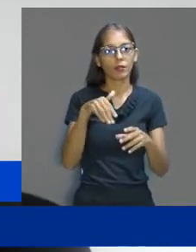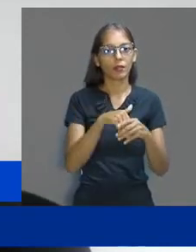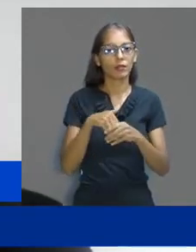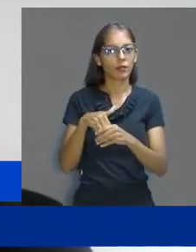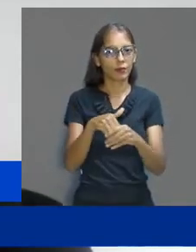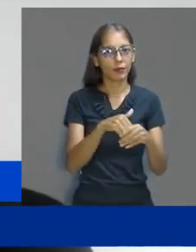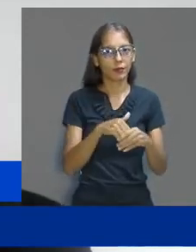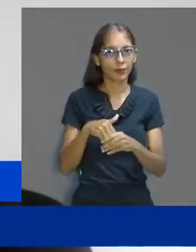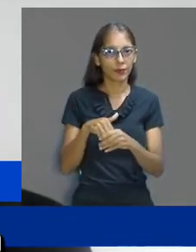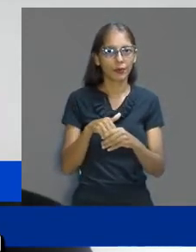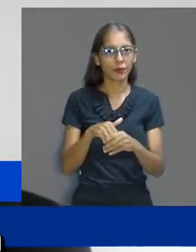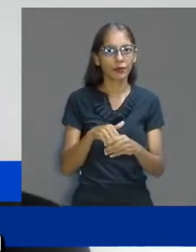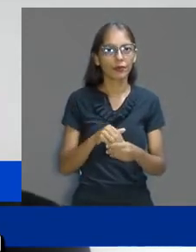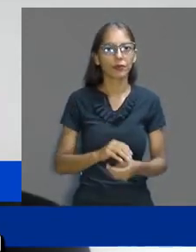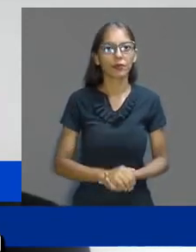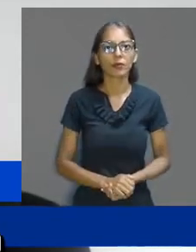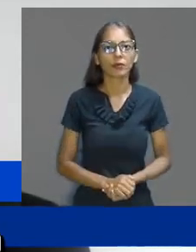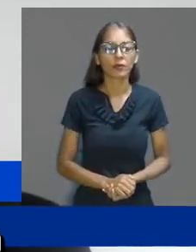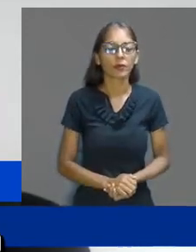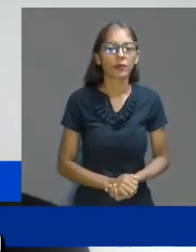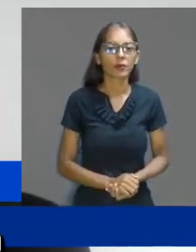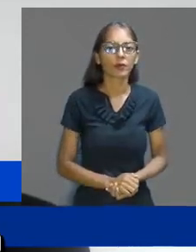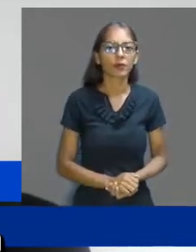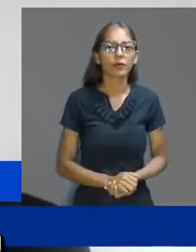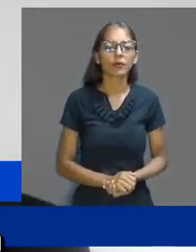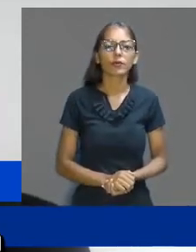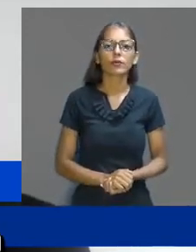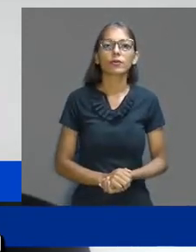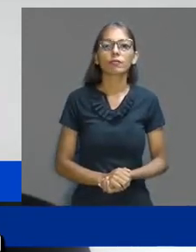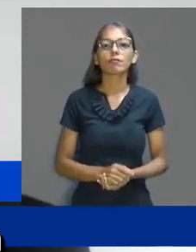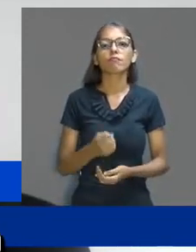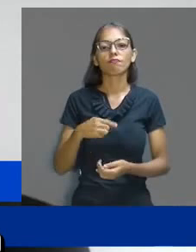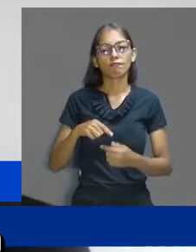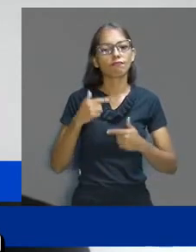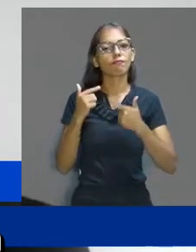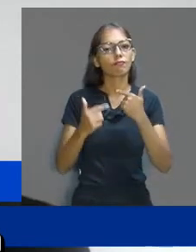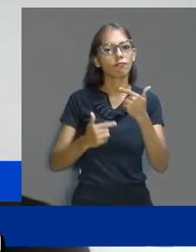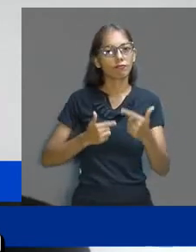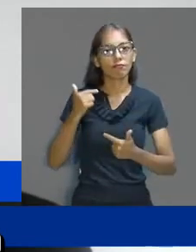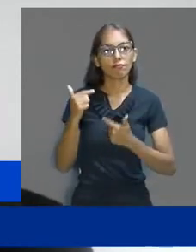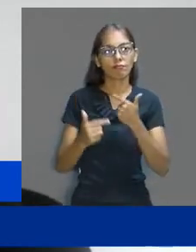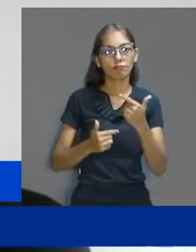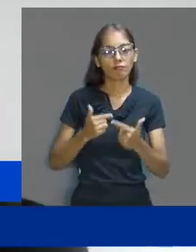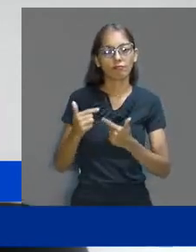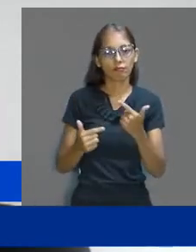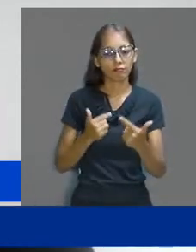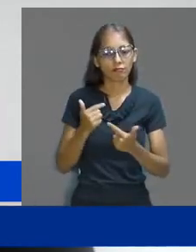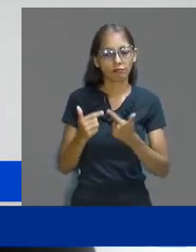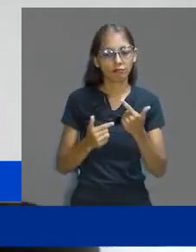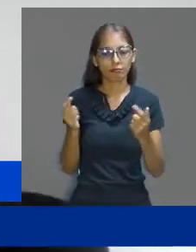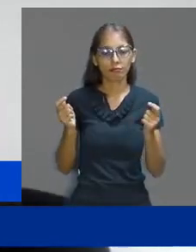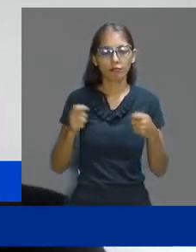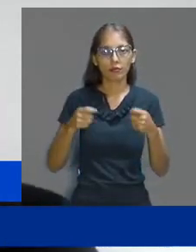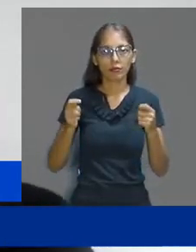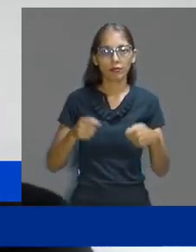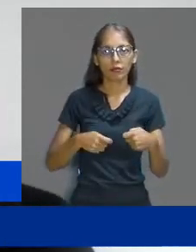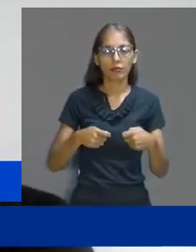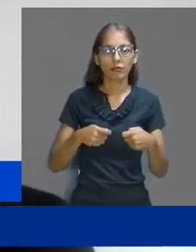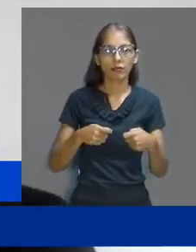ano. Com certeza, nos empenharemos e tem, né, como